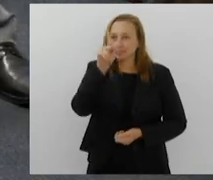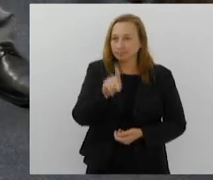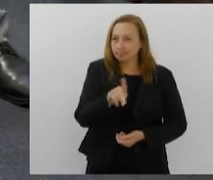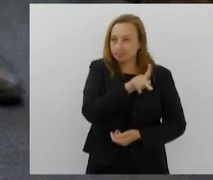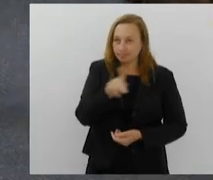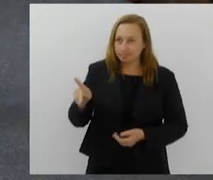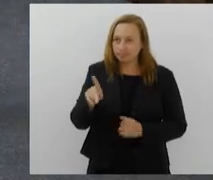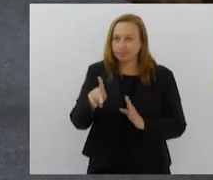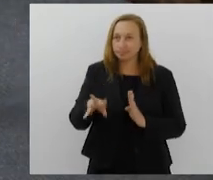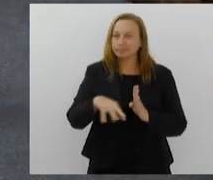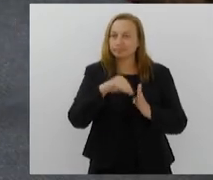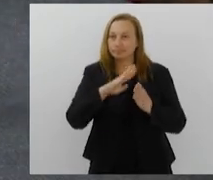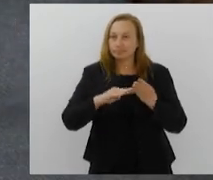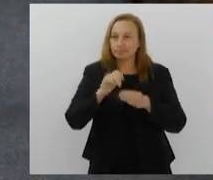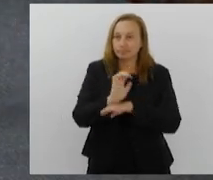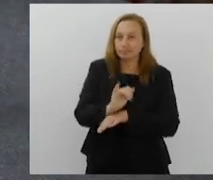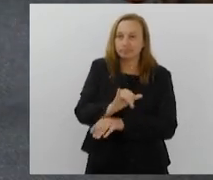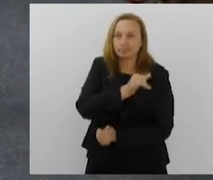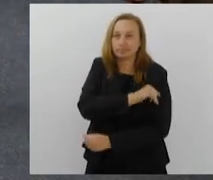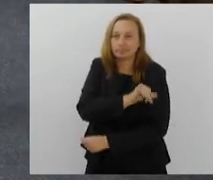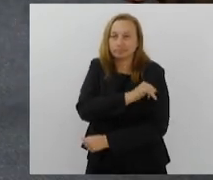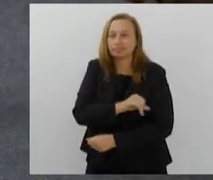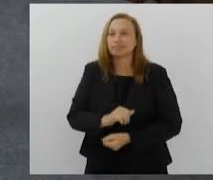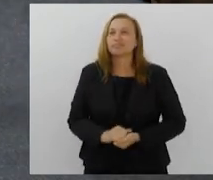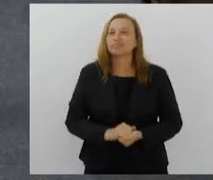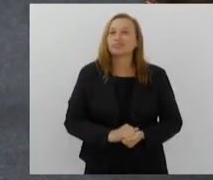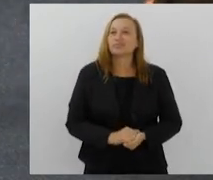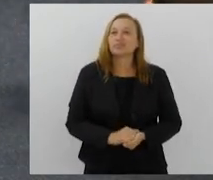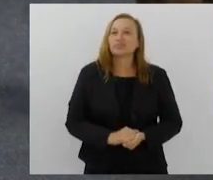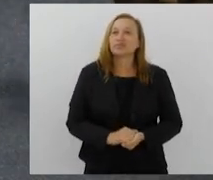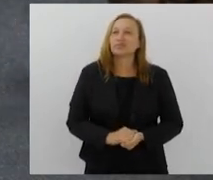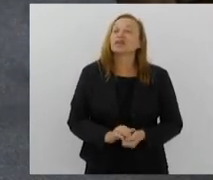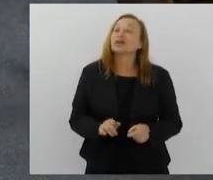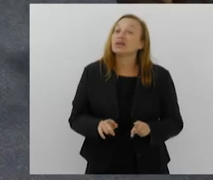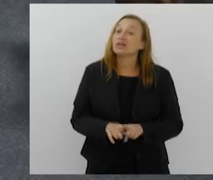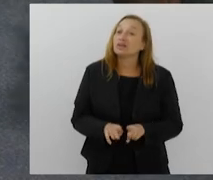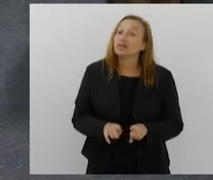no calendário oficial do Estado do Rio de Janeiro, nós também